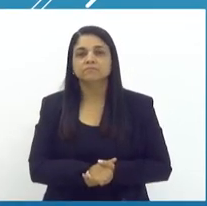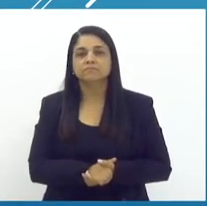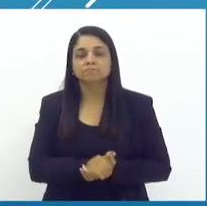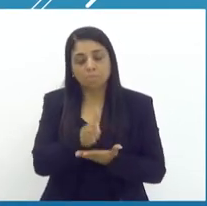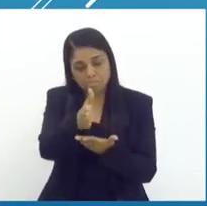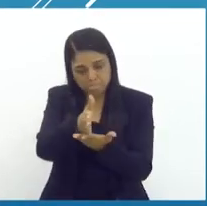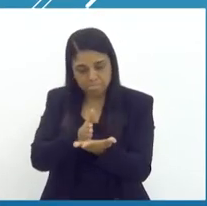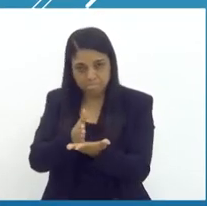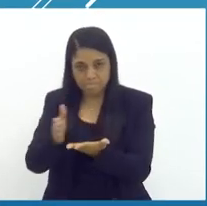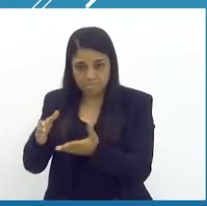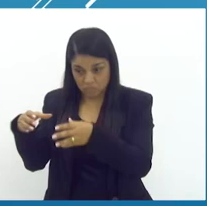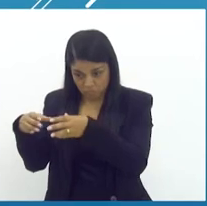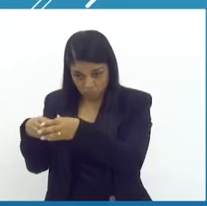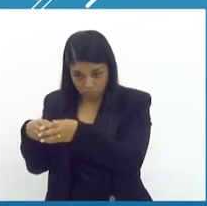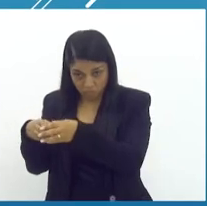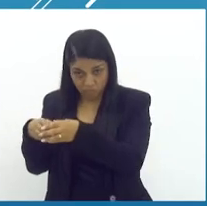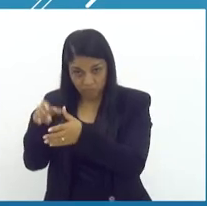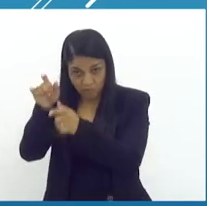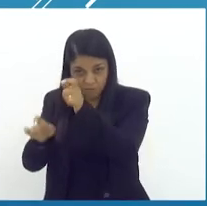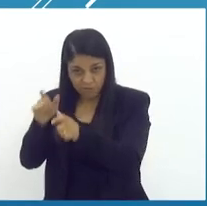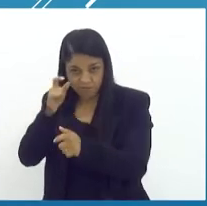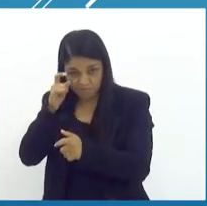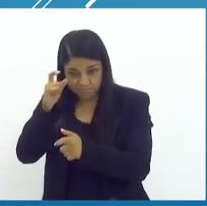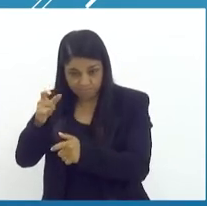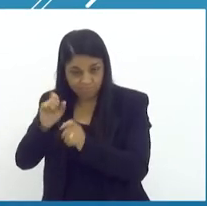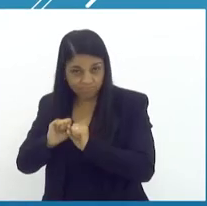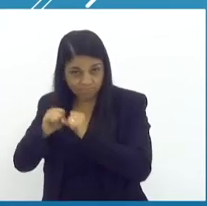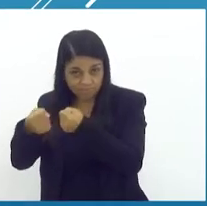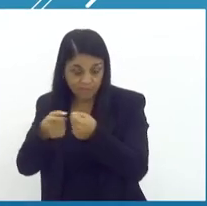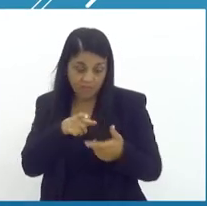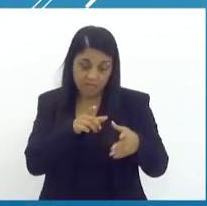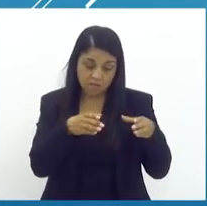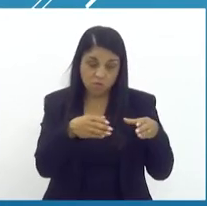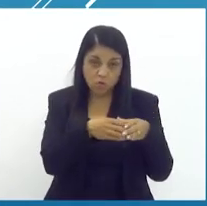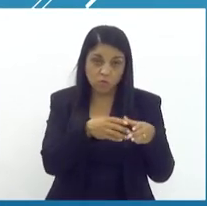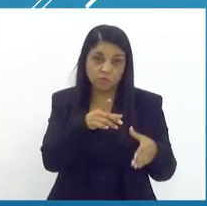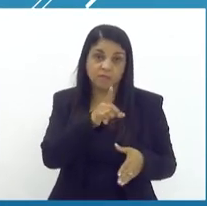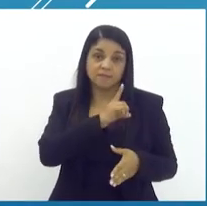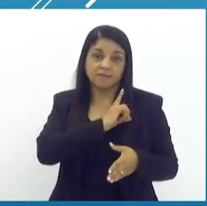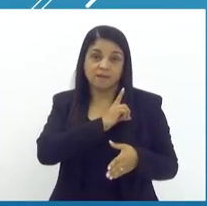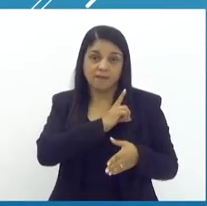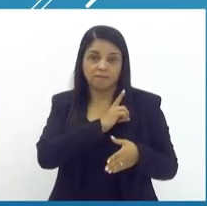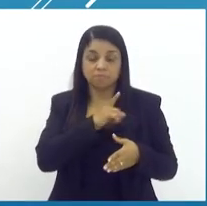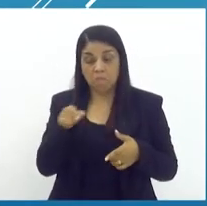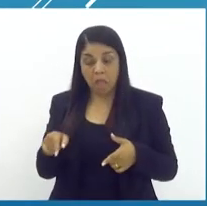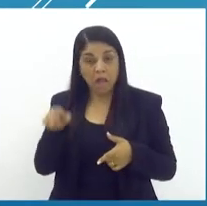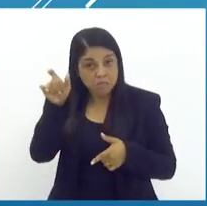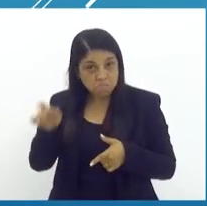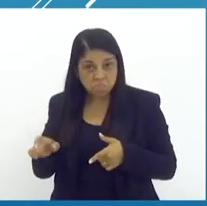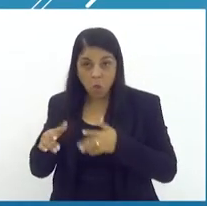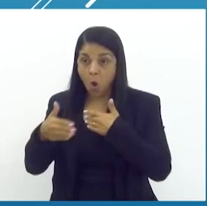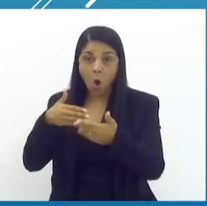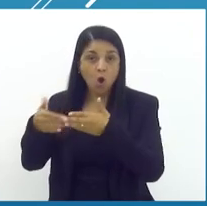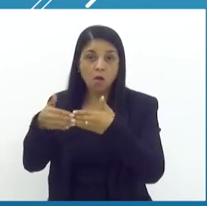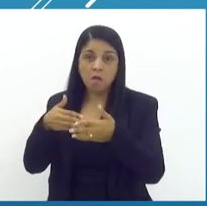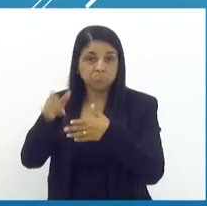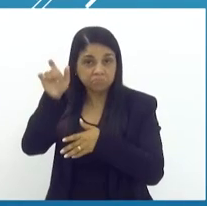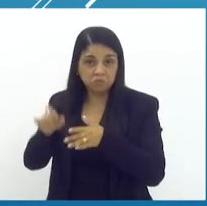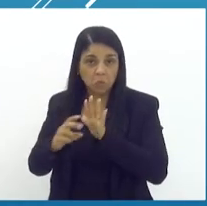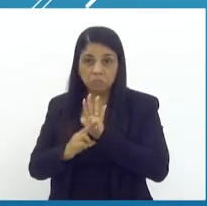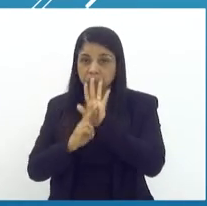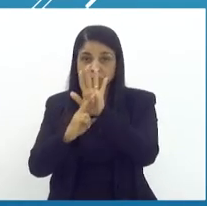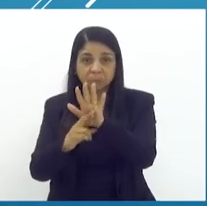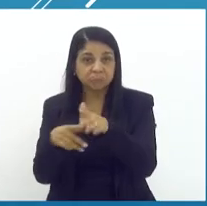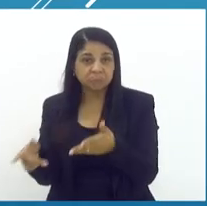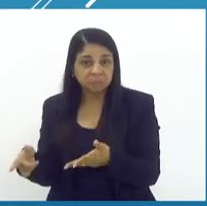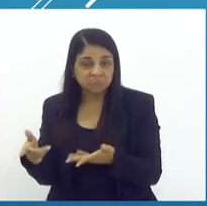meio parental e que ali pudesse indicado qualquer pessoa qualquer um por eleição ou por